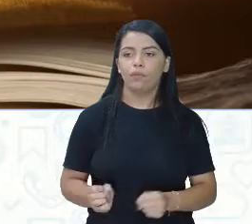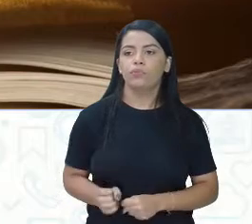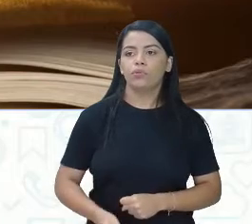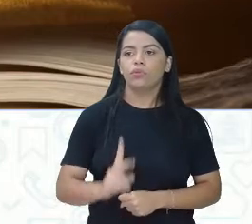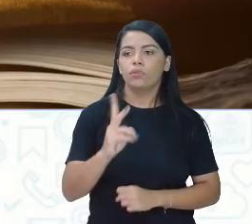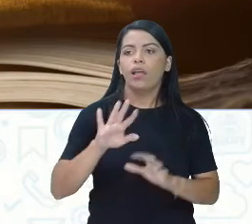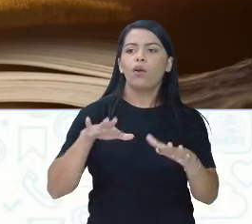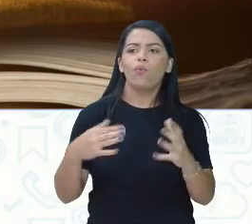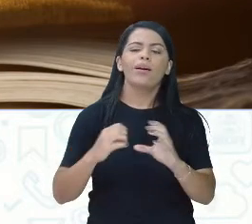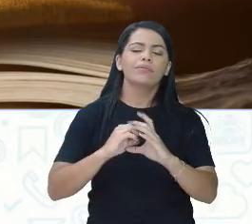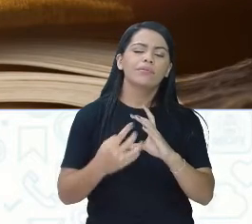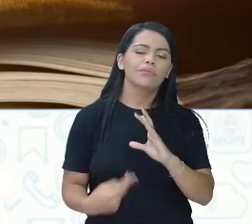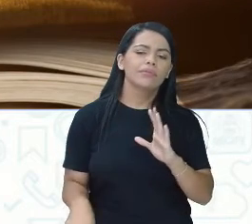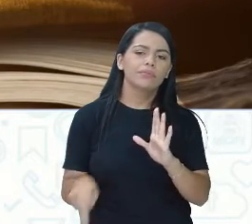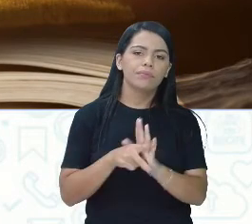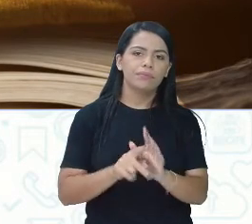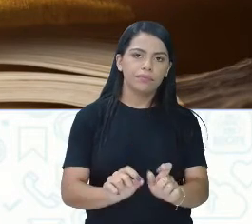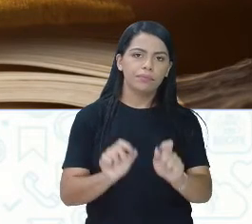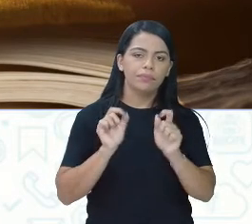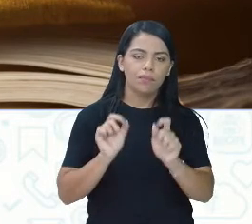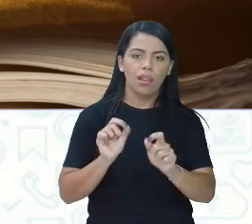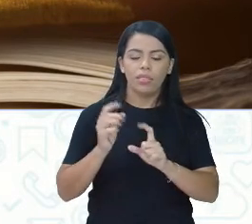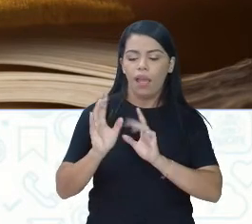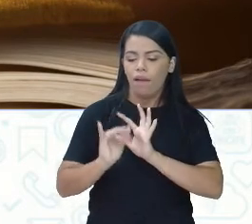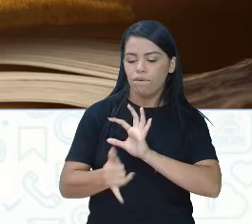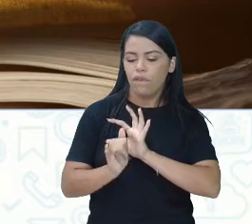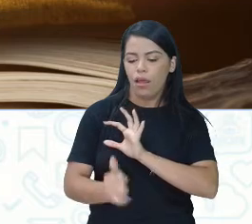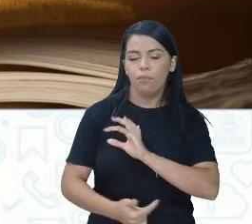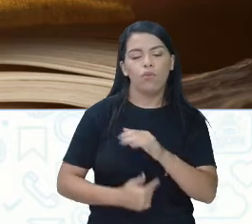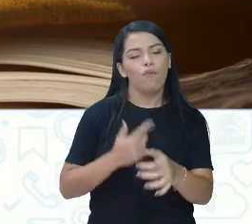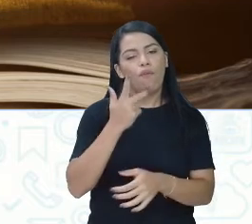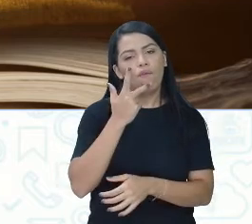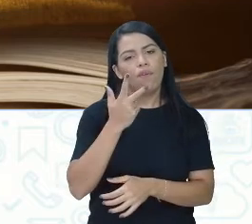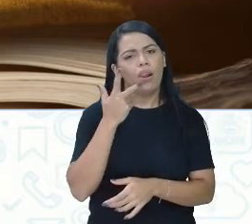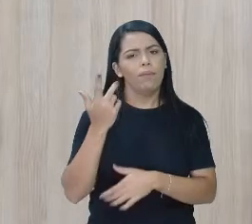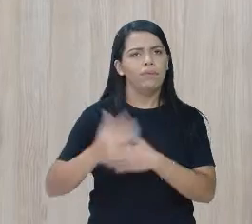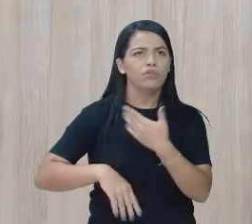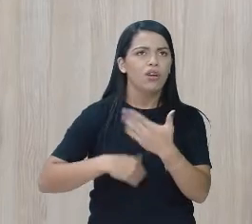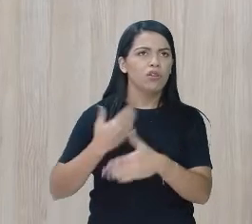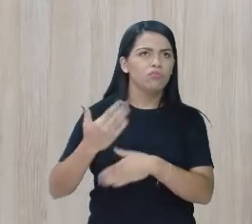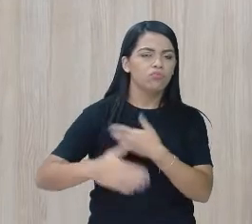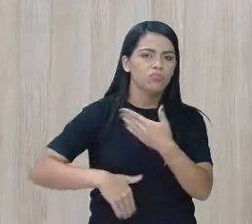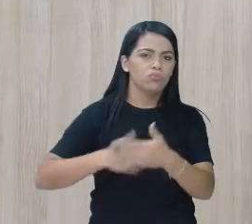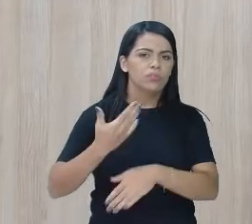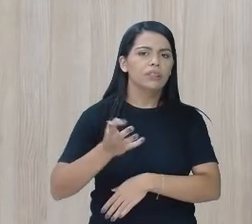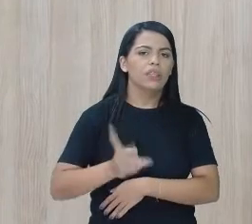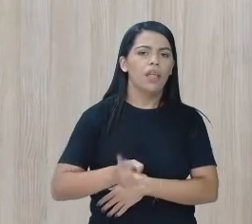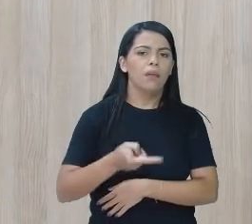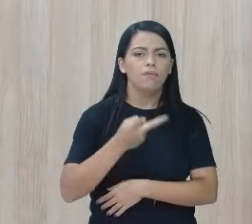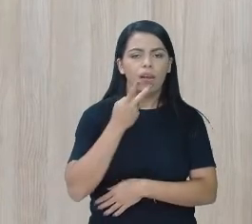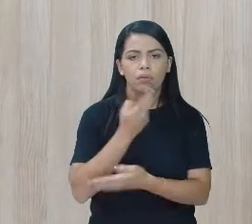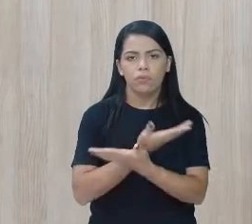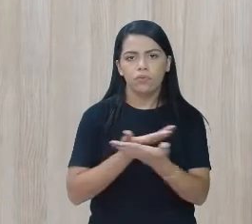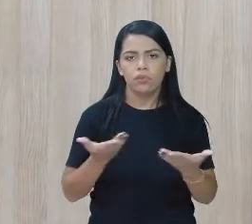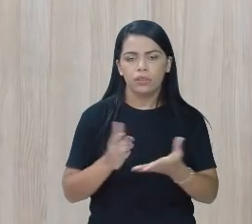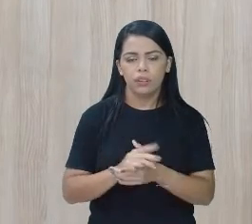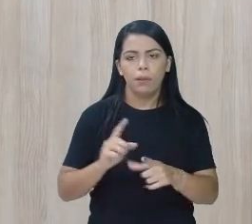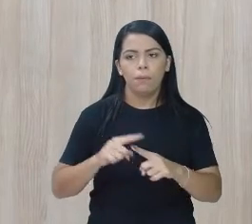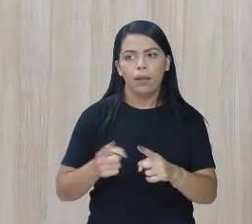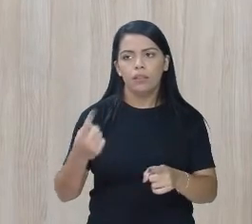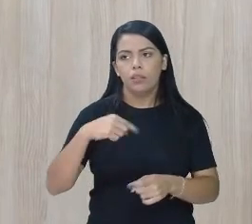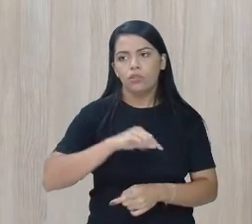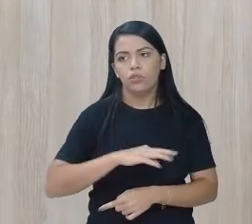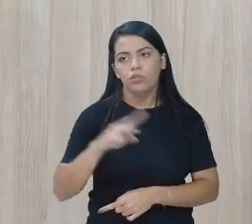E quais são as características da fábula que eu venho falando aqui? Tem um tempo, tem um timing, mas a gente vai relembrar